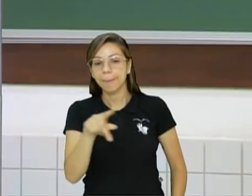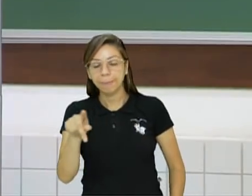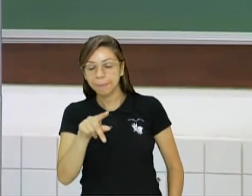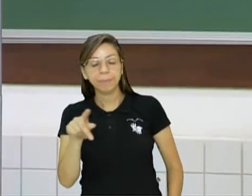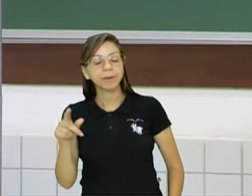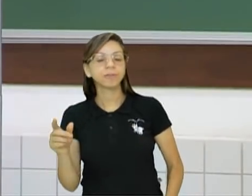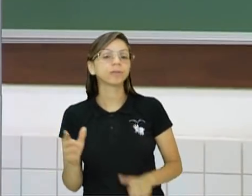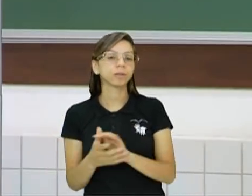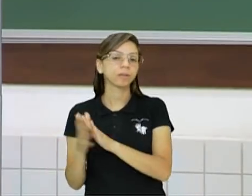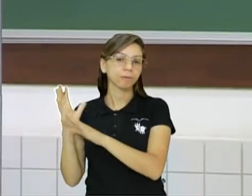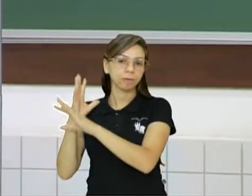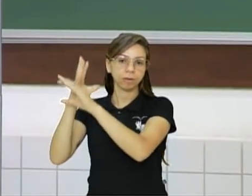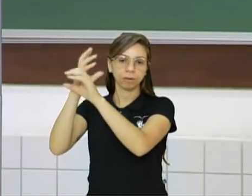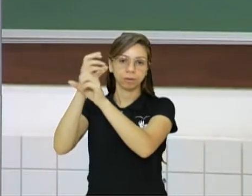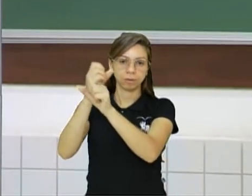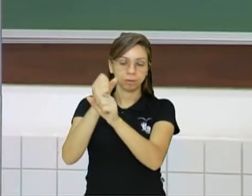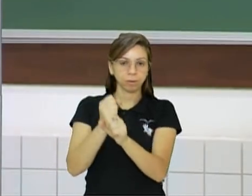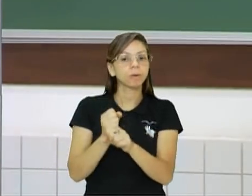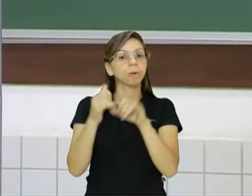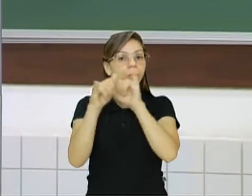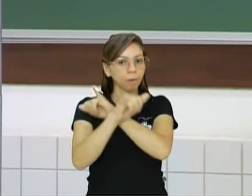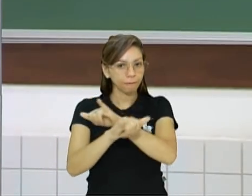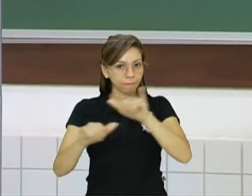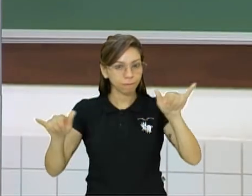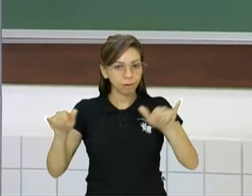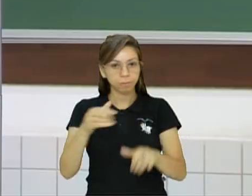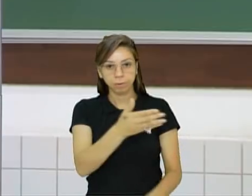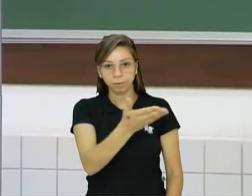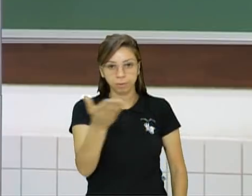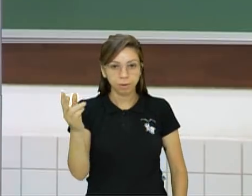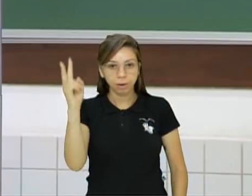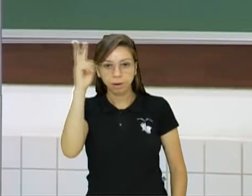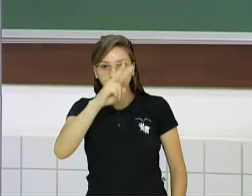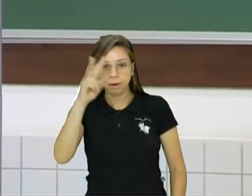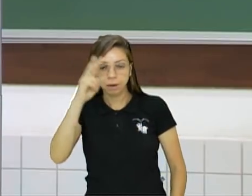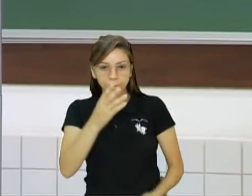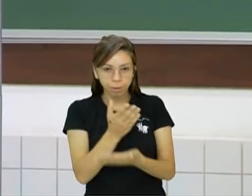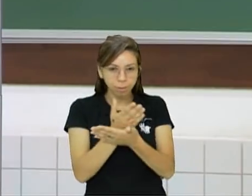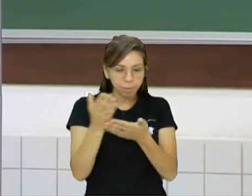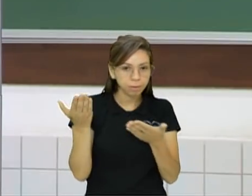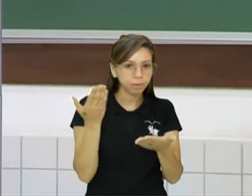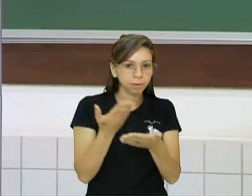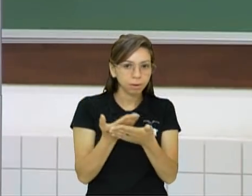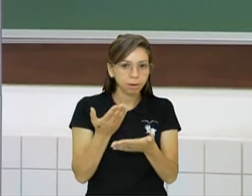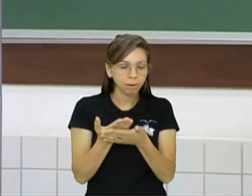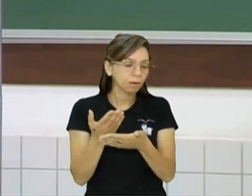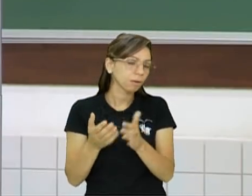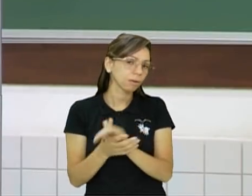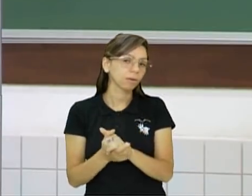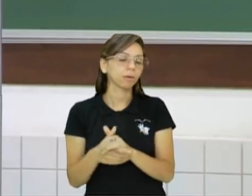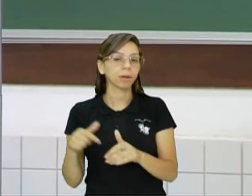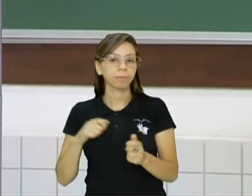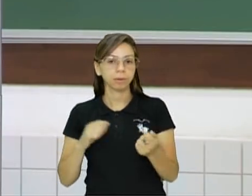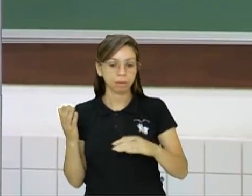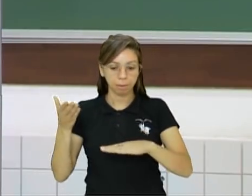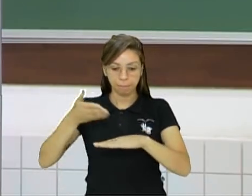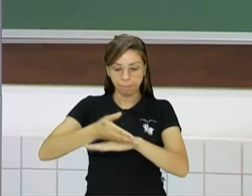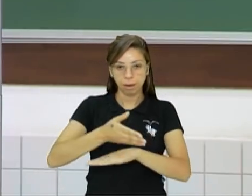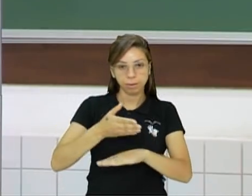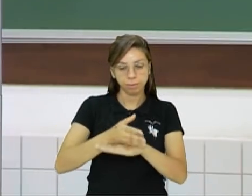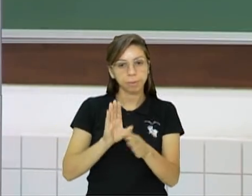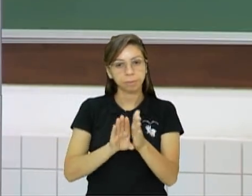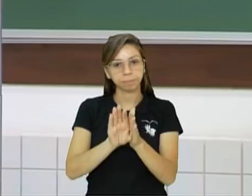retomar mais alguns avisos para vocês. Lembram lá no início da aula que a prof falou de entrar no Classroom e resolver